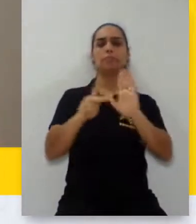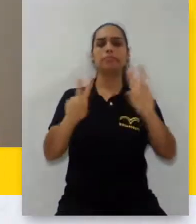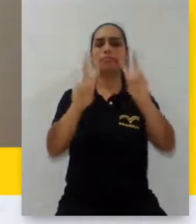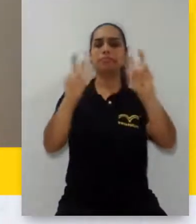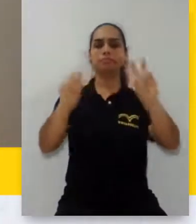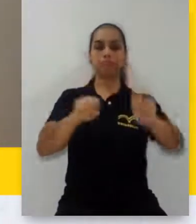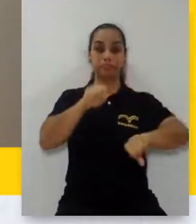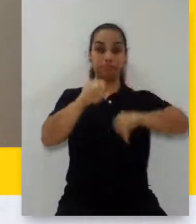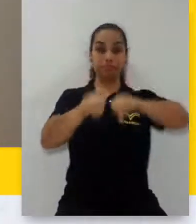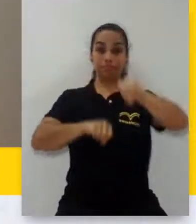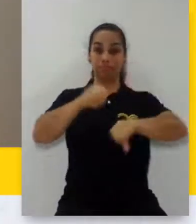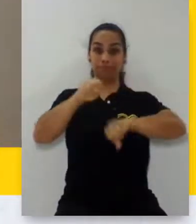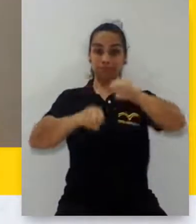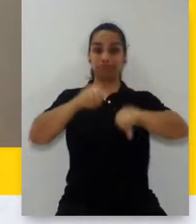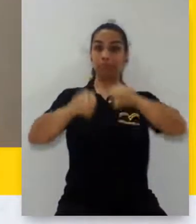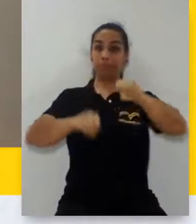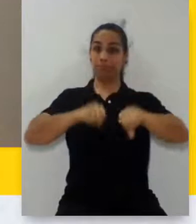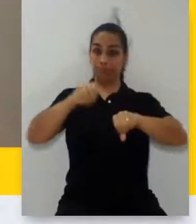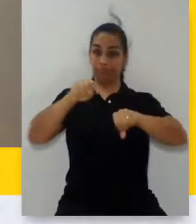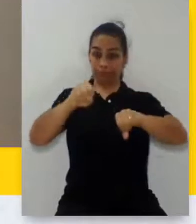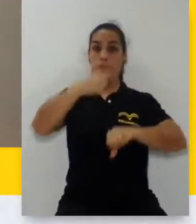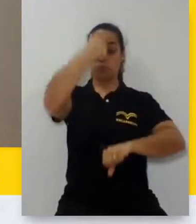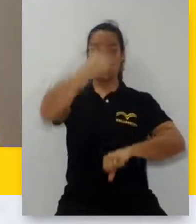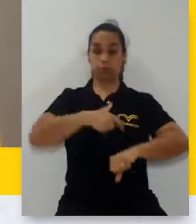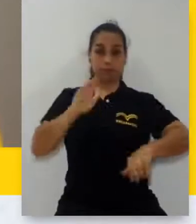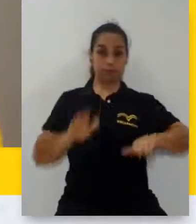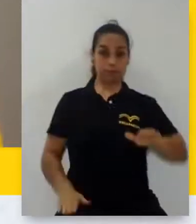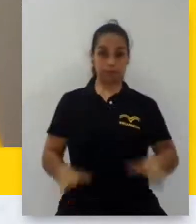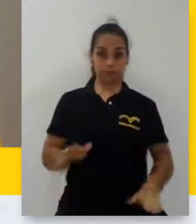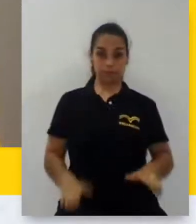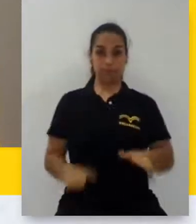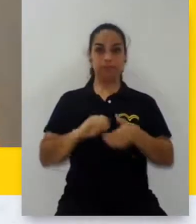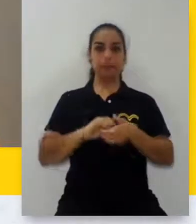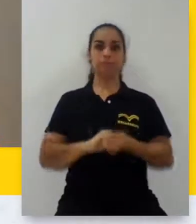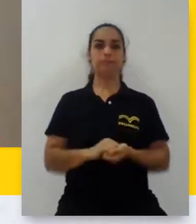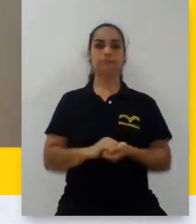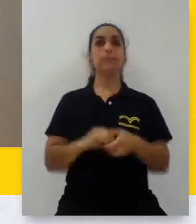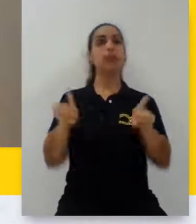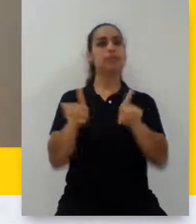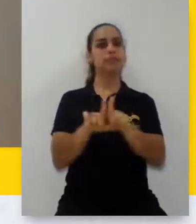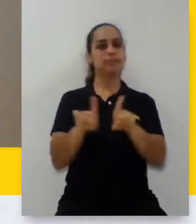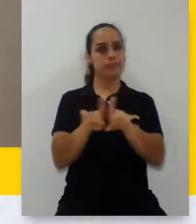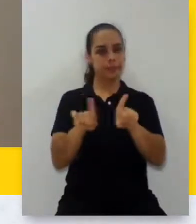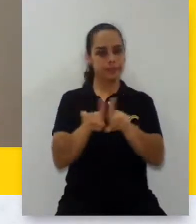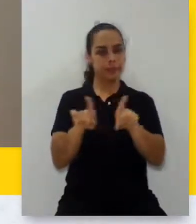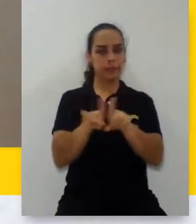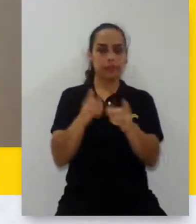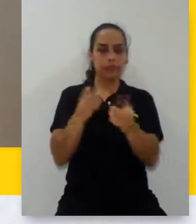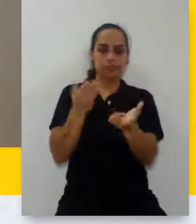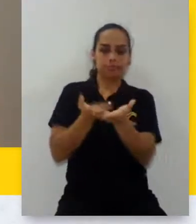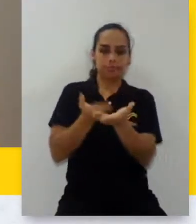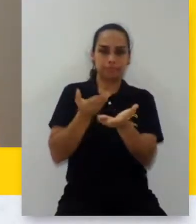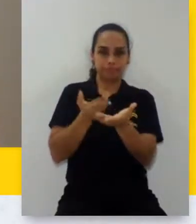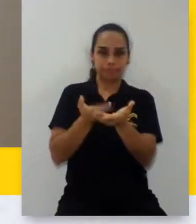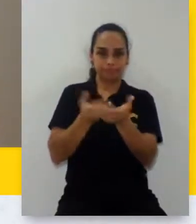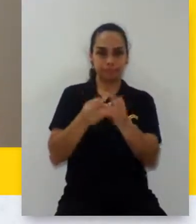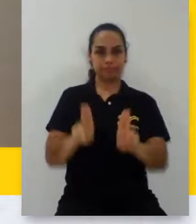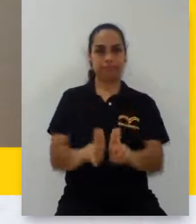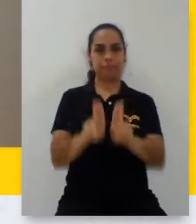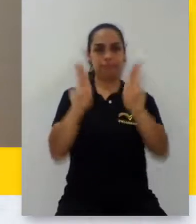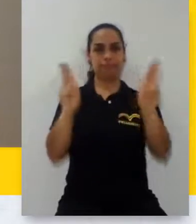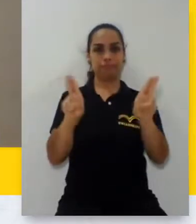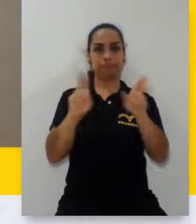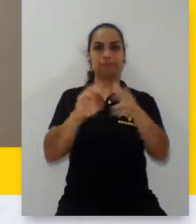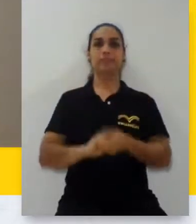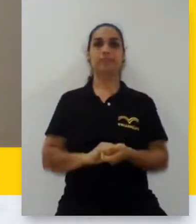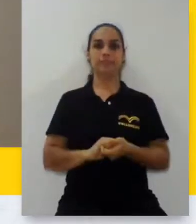Está realizando um pós-doc também na Universidade Federal de Santa Catarina com o tema o componente